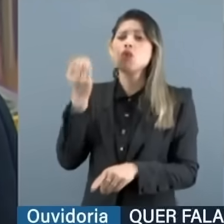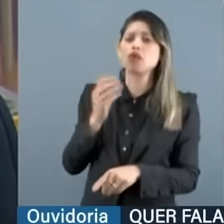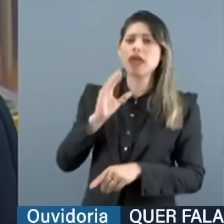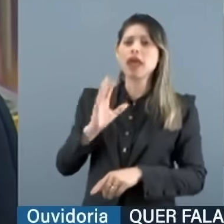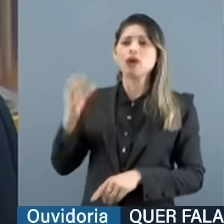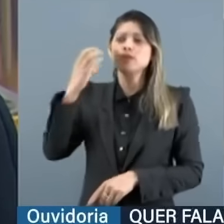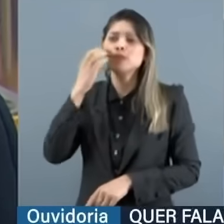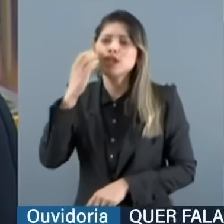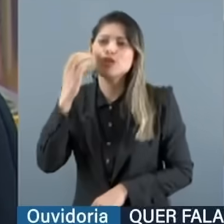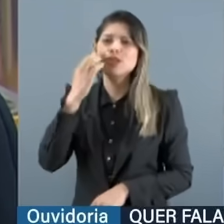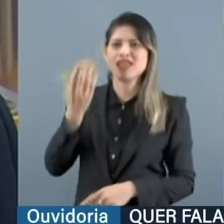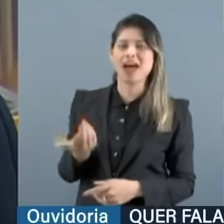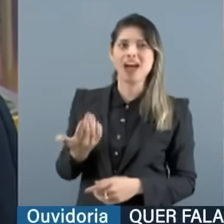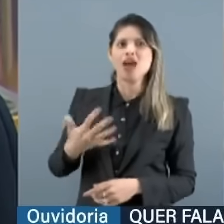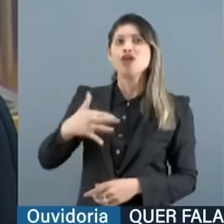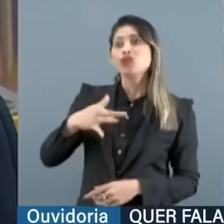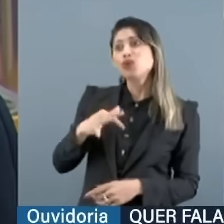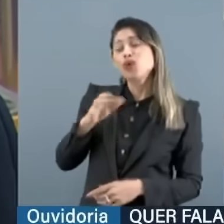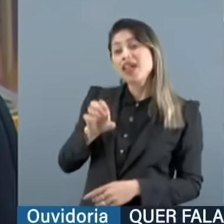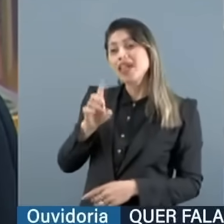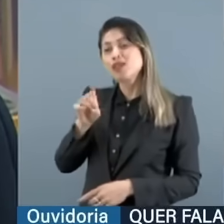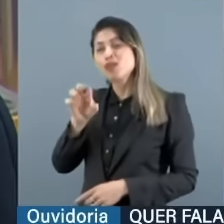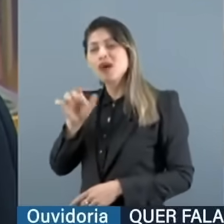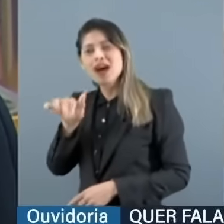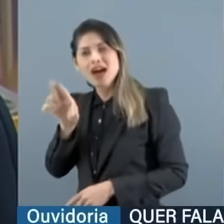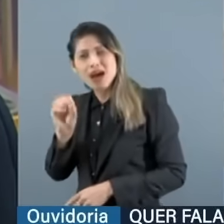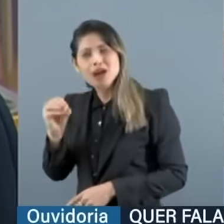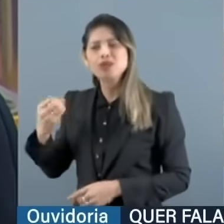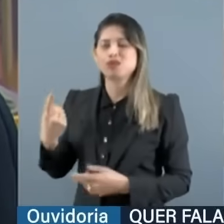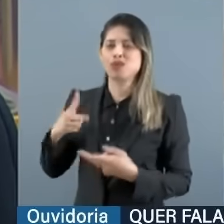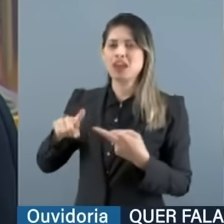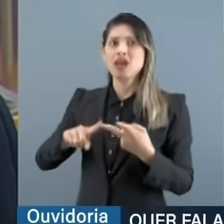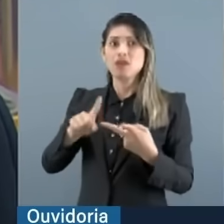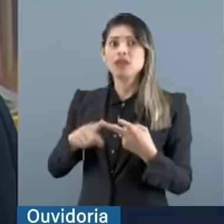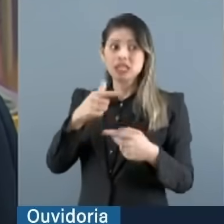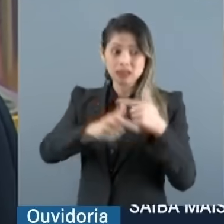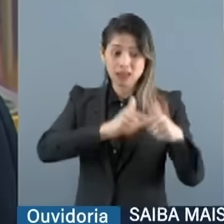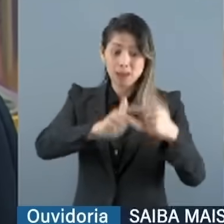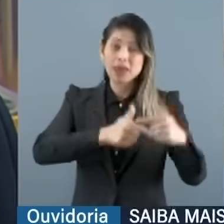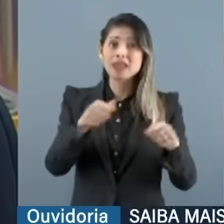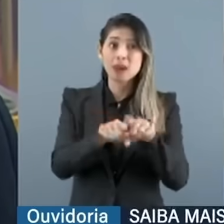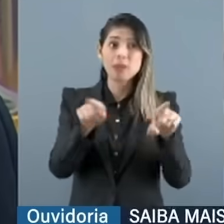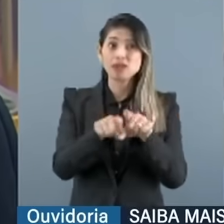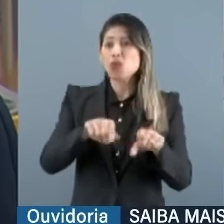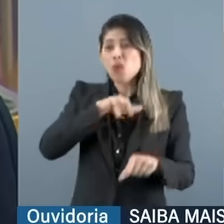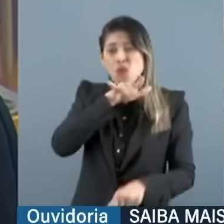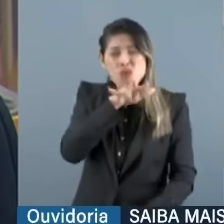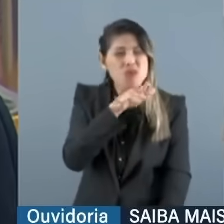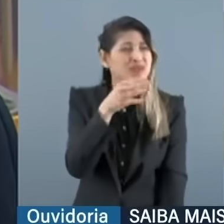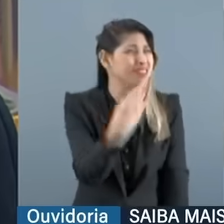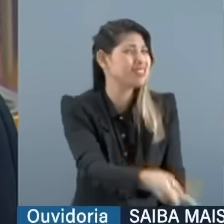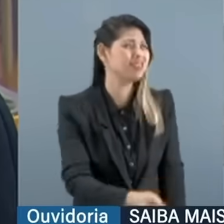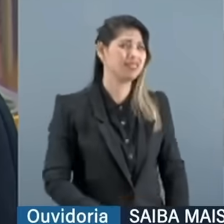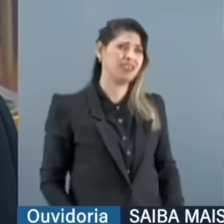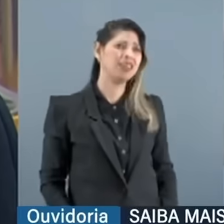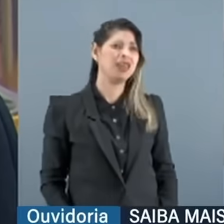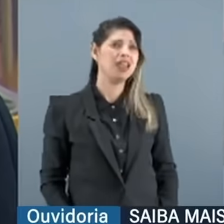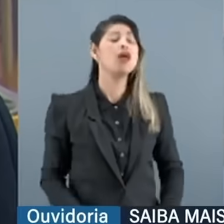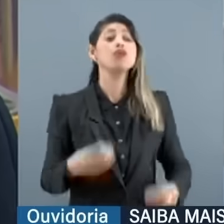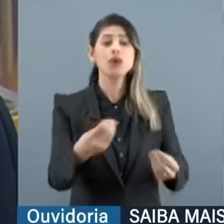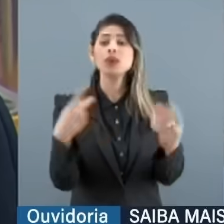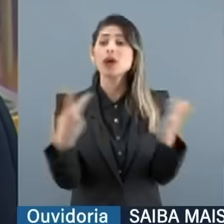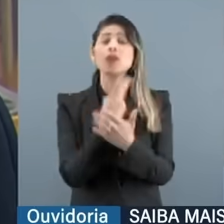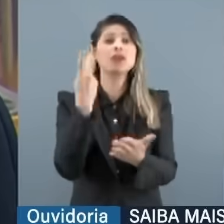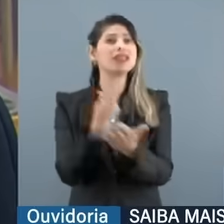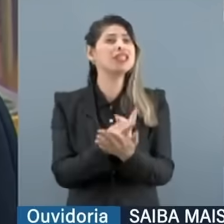de Eduardo Bolsonaro. Quando você prestou serviço e o seu serviço ruim acabou trazendo dúvidas